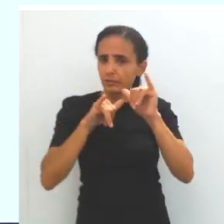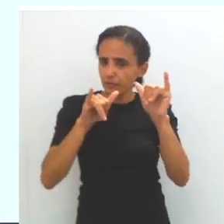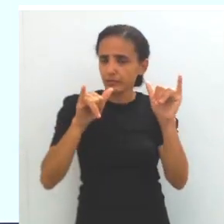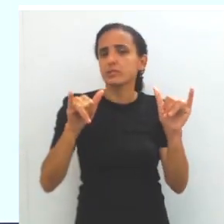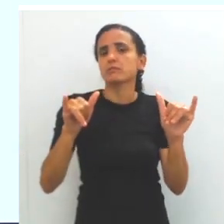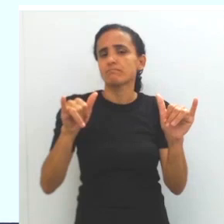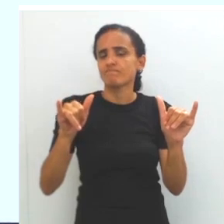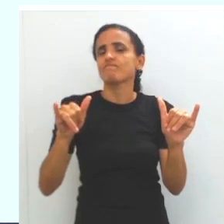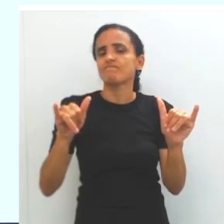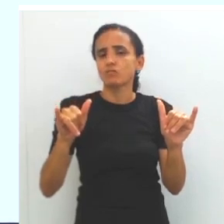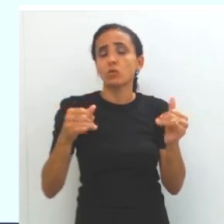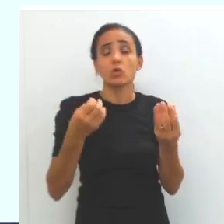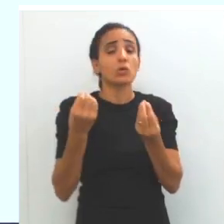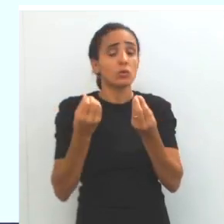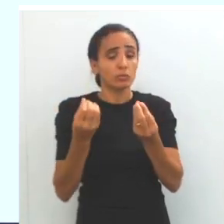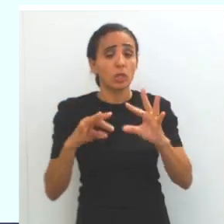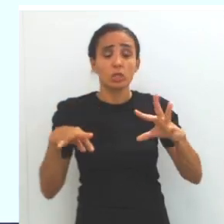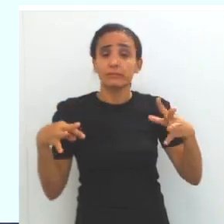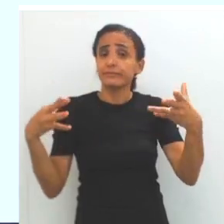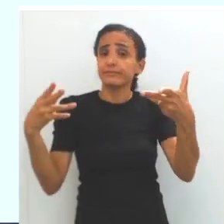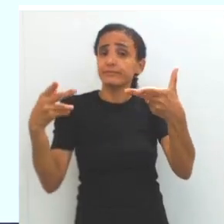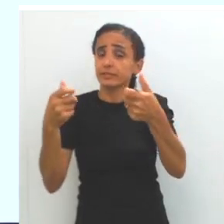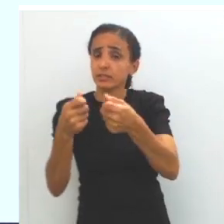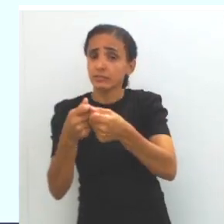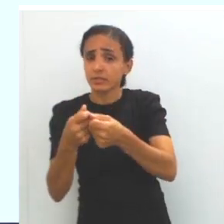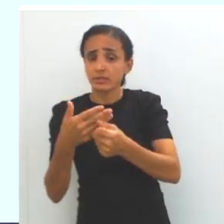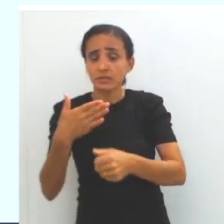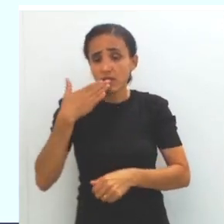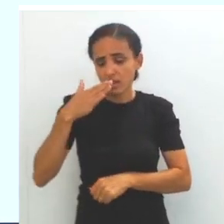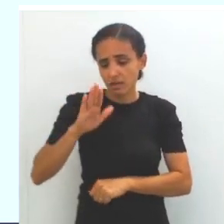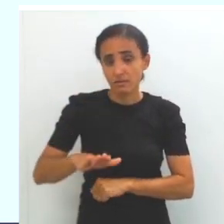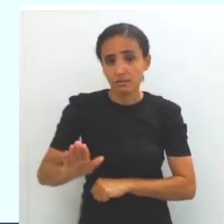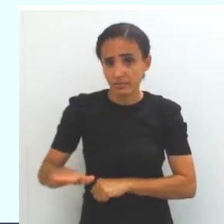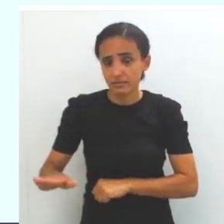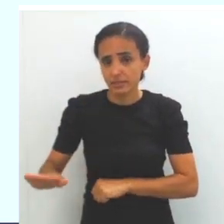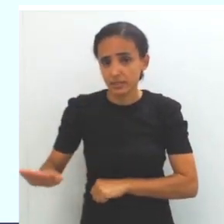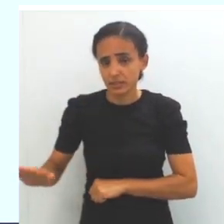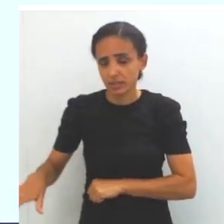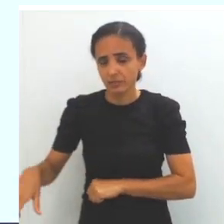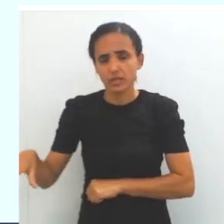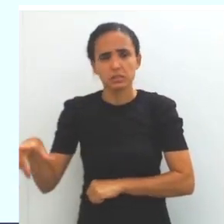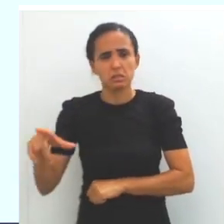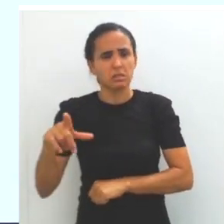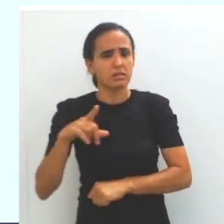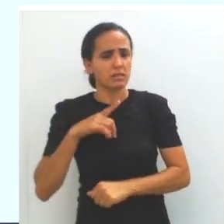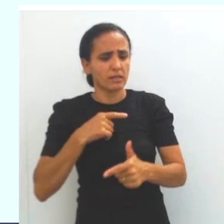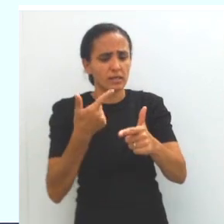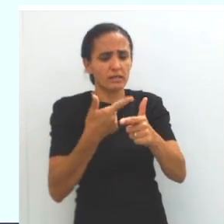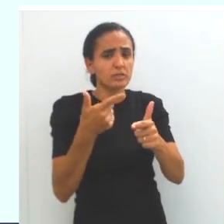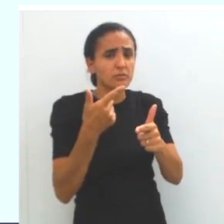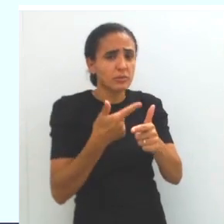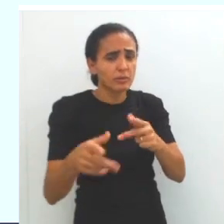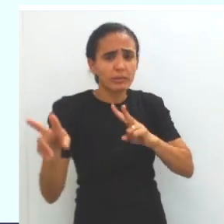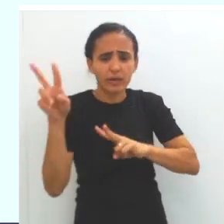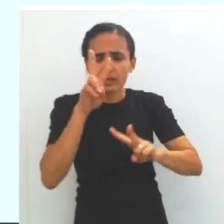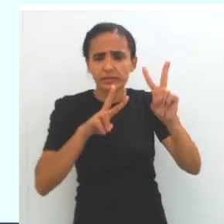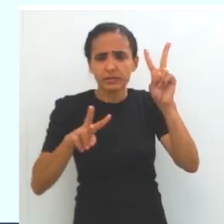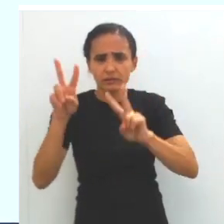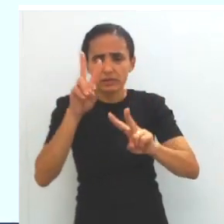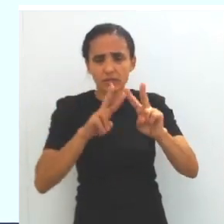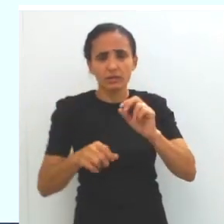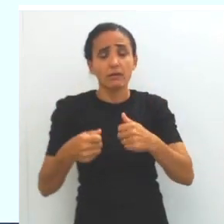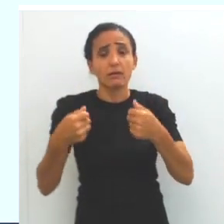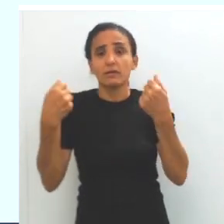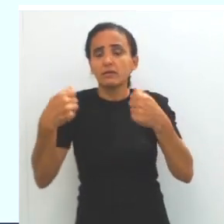uma observação, que seria, geralmente, as crianças que têm estrabismo,